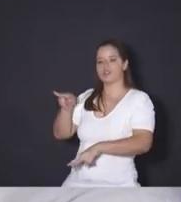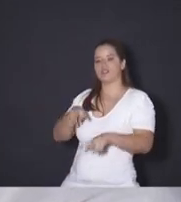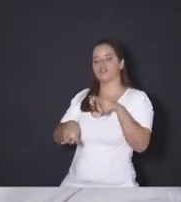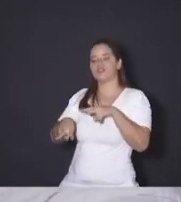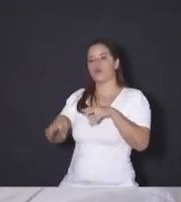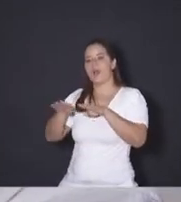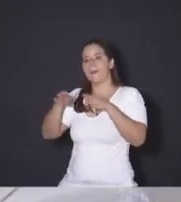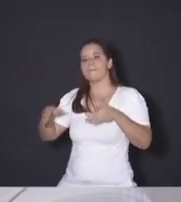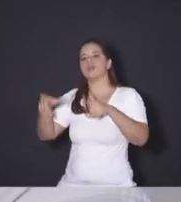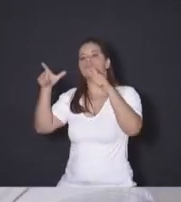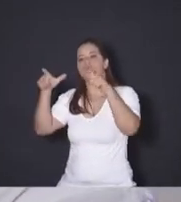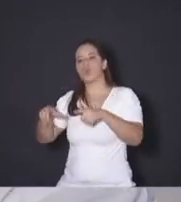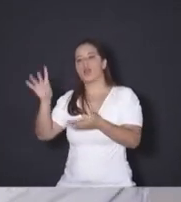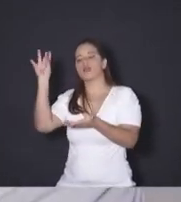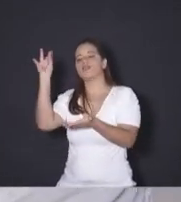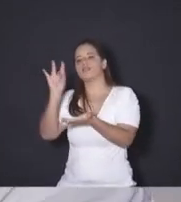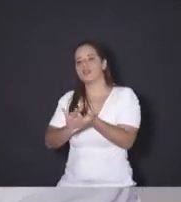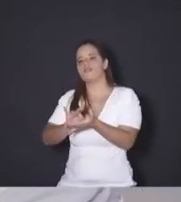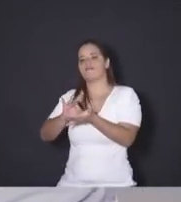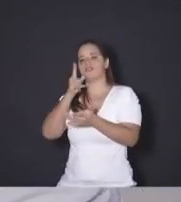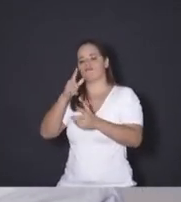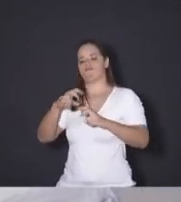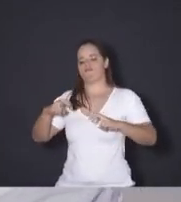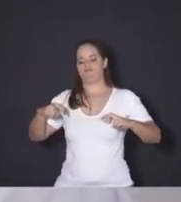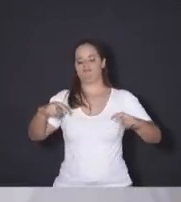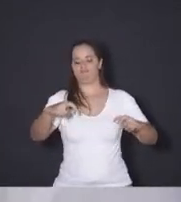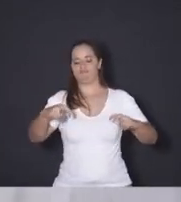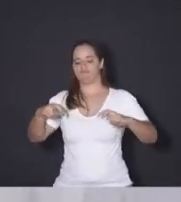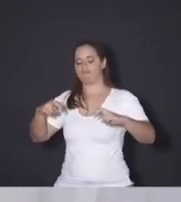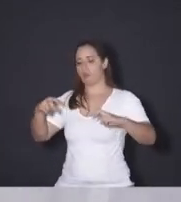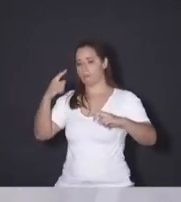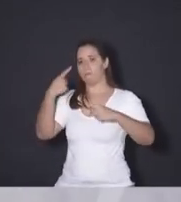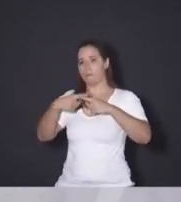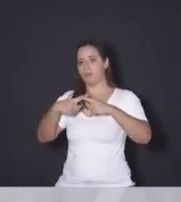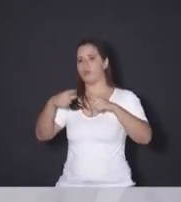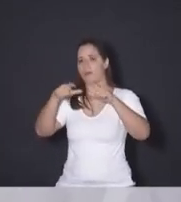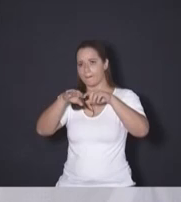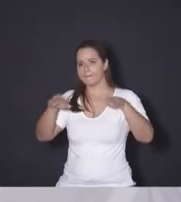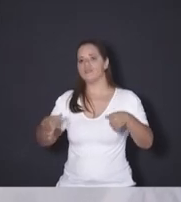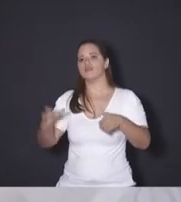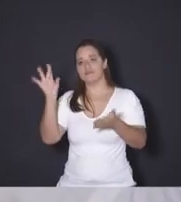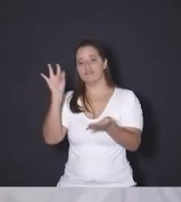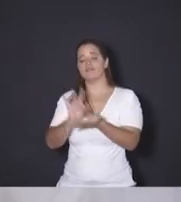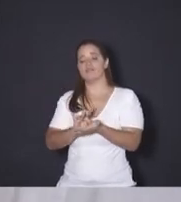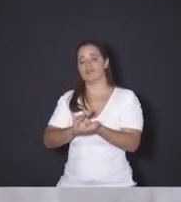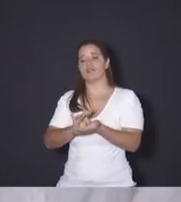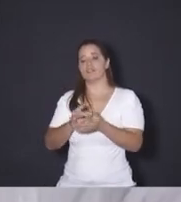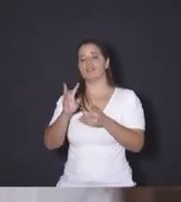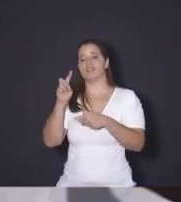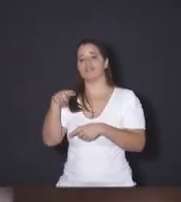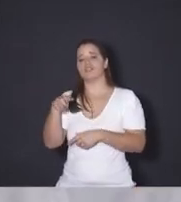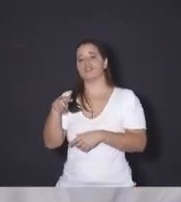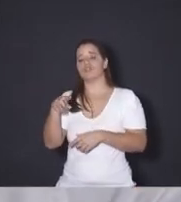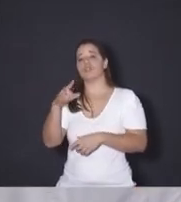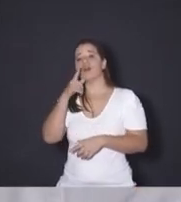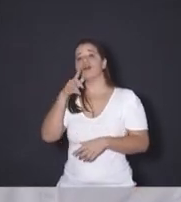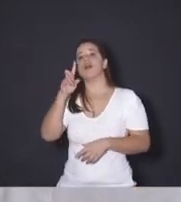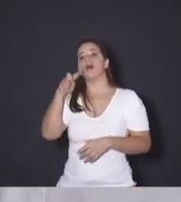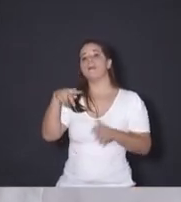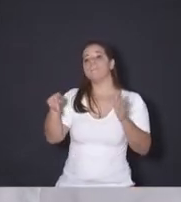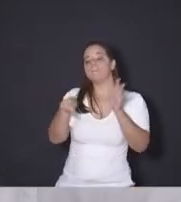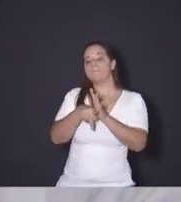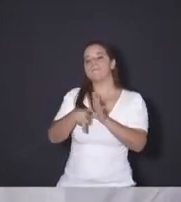como espaço que definir posição status por uma mesa definir tudo isso né não consigo nem